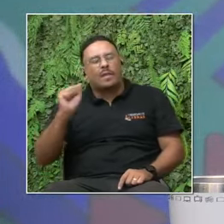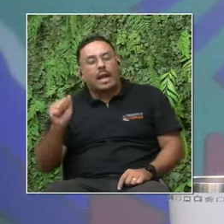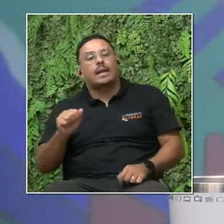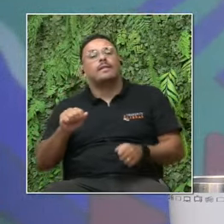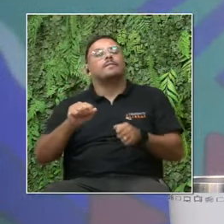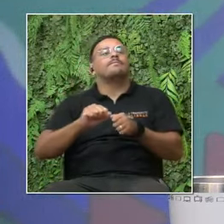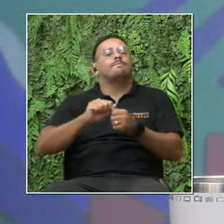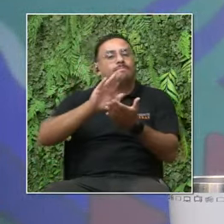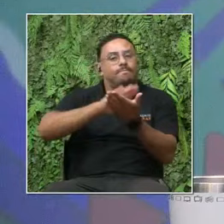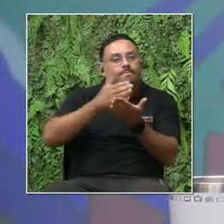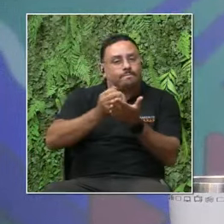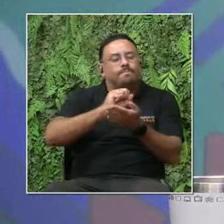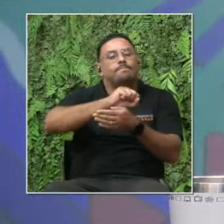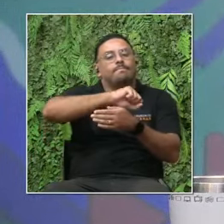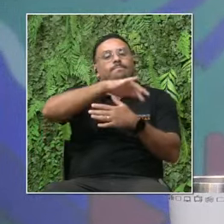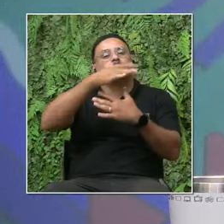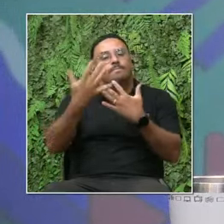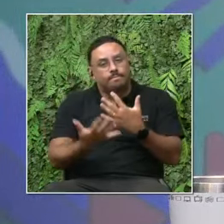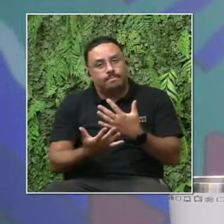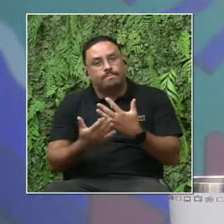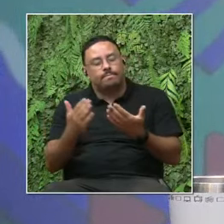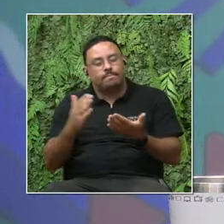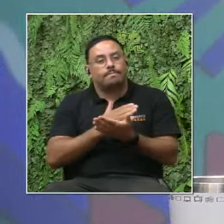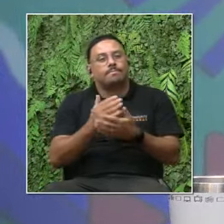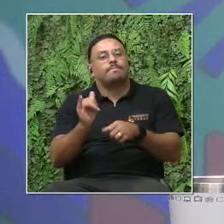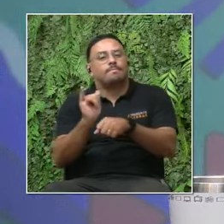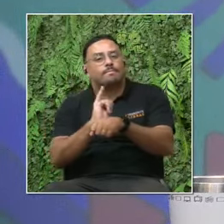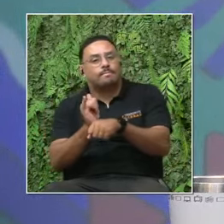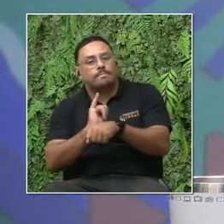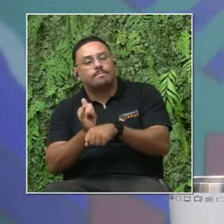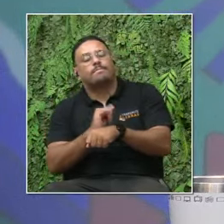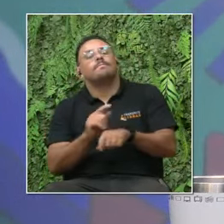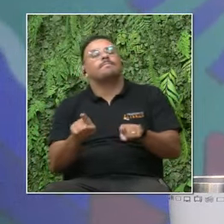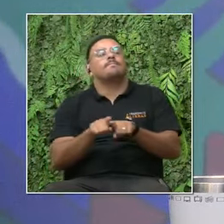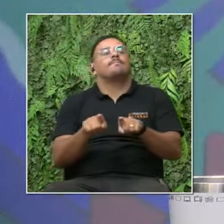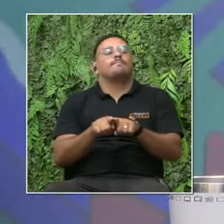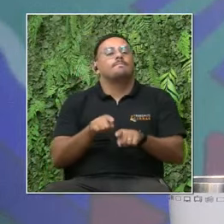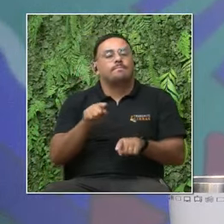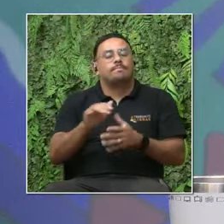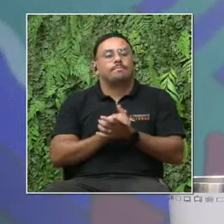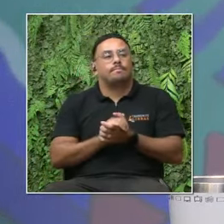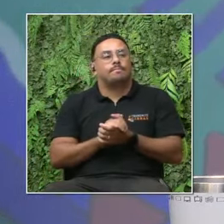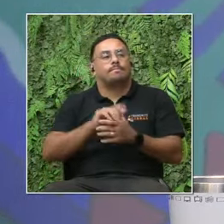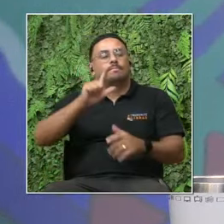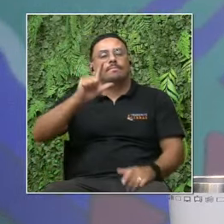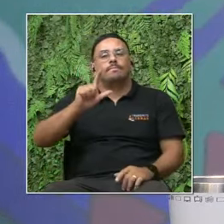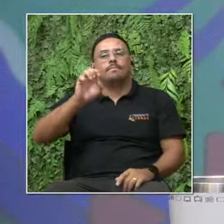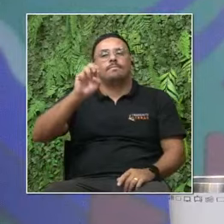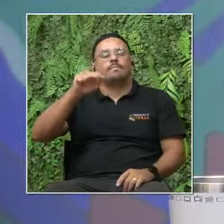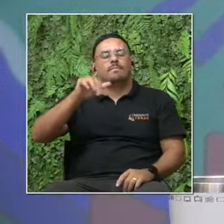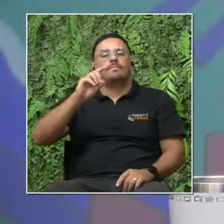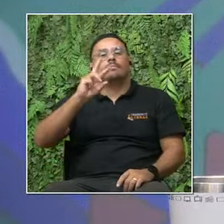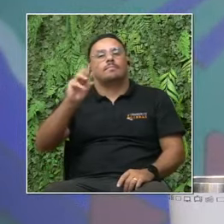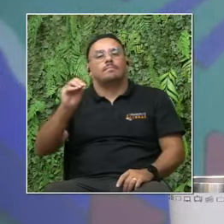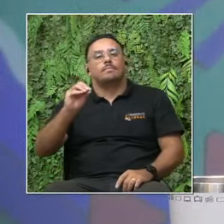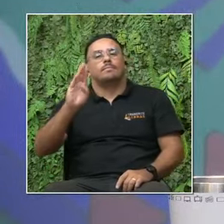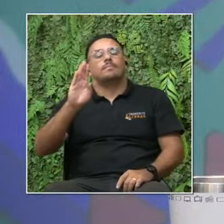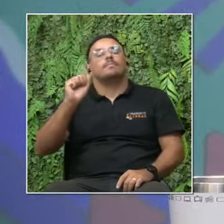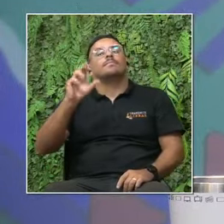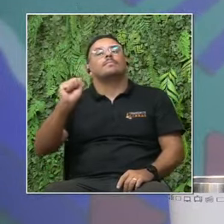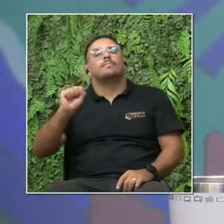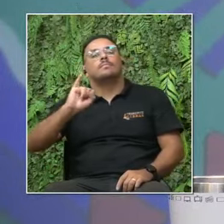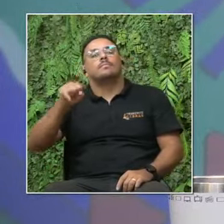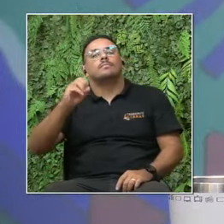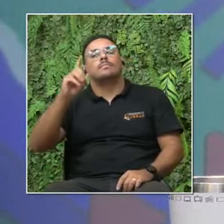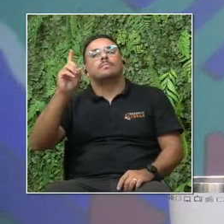que tá fazendo aí a tradução do libras para quem tá nas nossas plataformas de vídeo Quem tá na o Leandro tá lá no Leandro Batista tá o